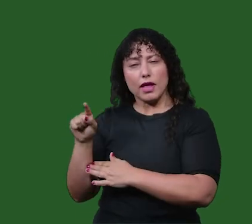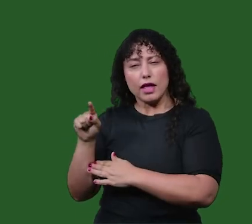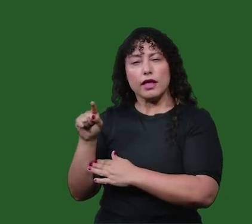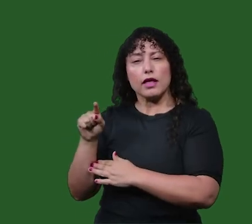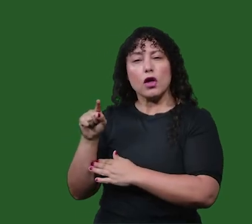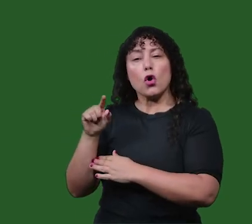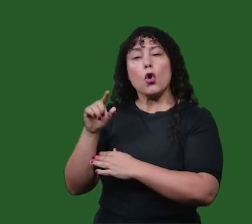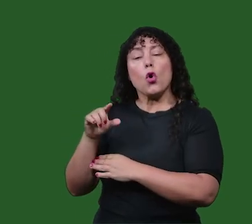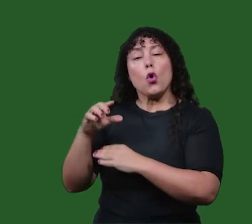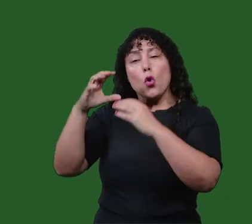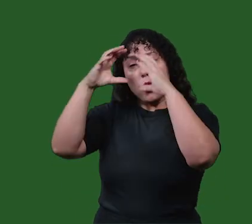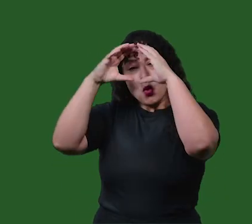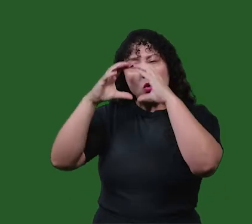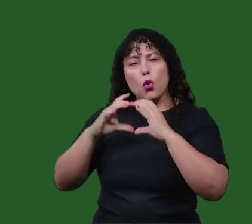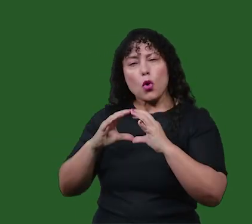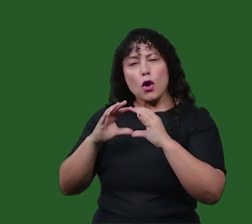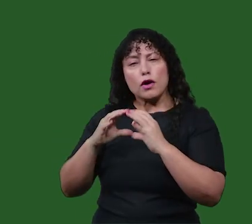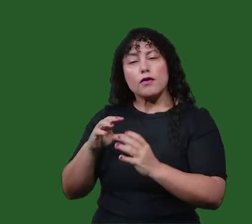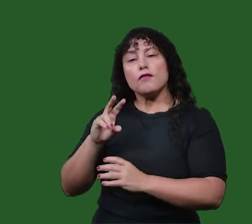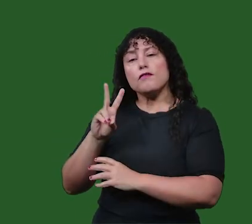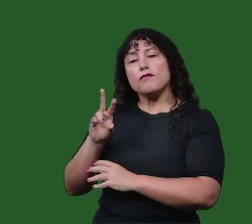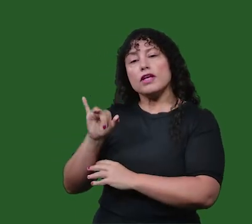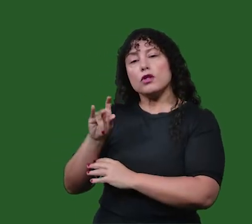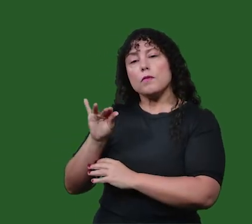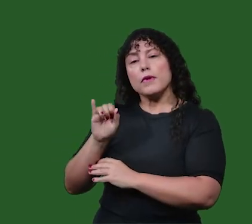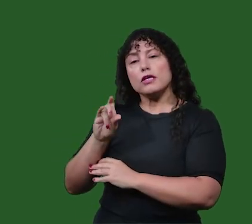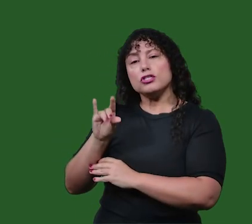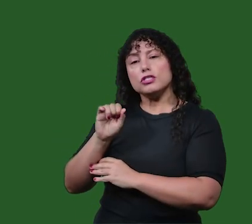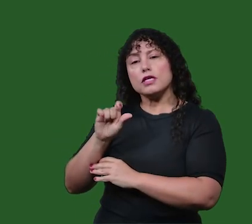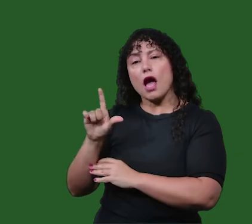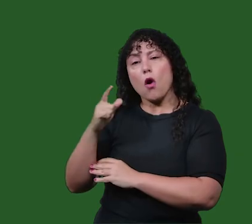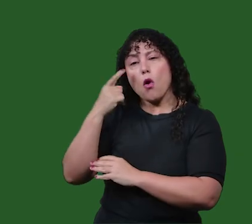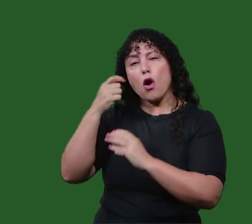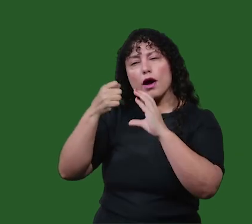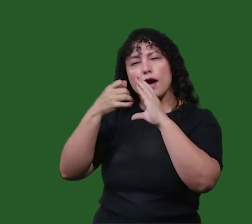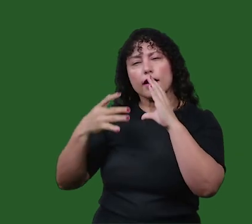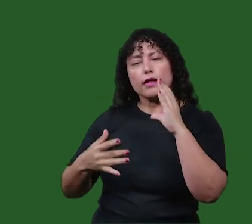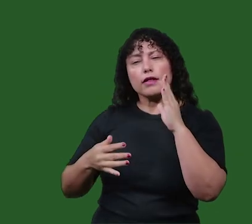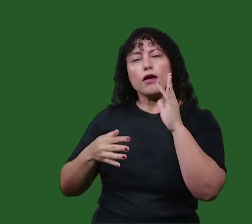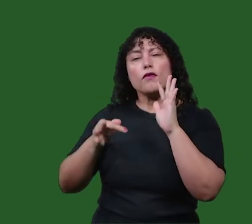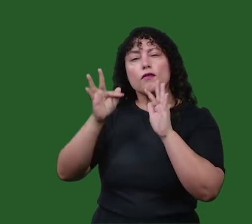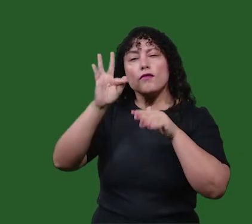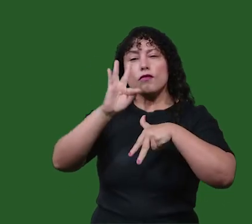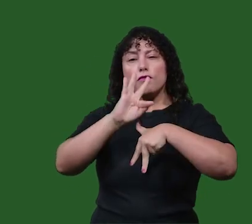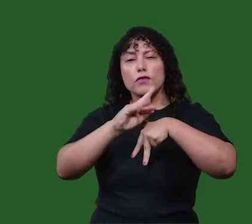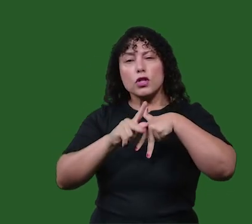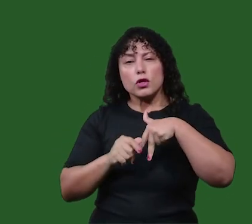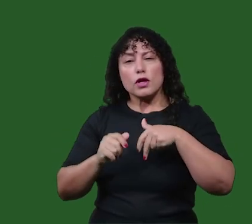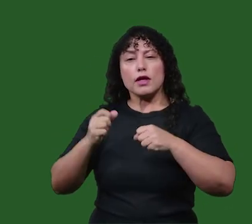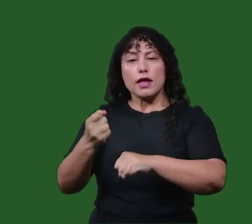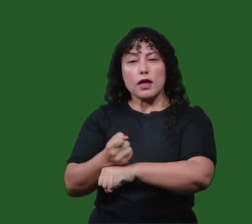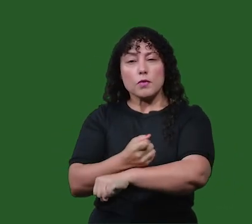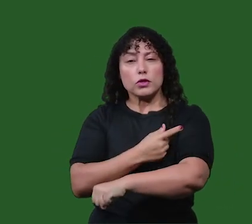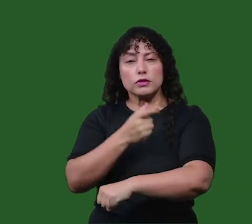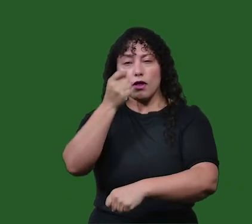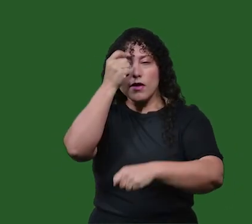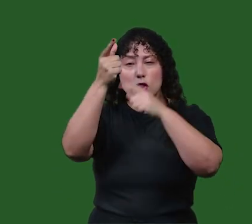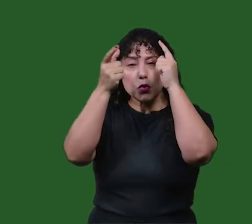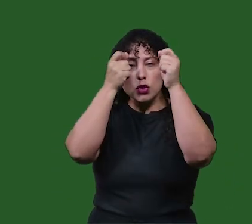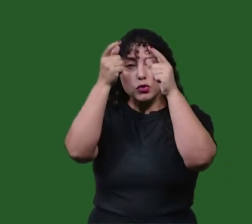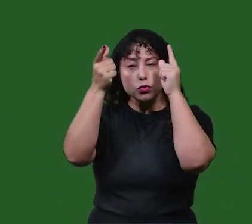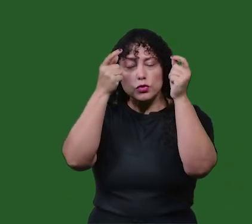uma olhada no córtex pré-frontal ventromedial. Olha as características fisiológicas dele. Emocional